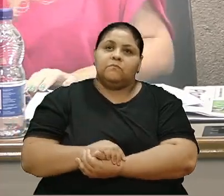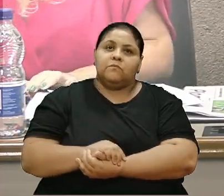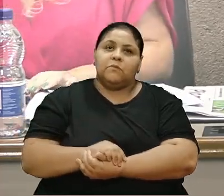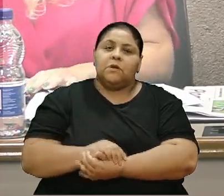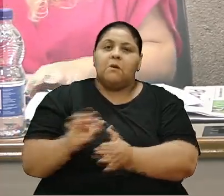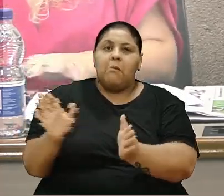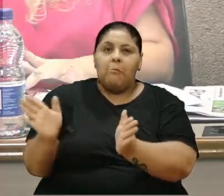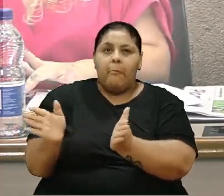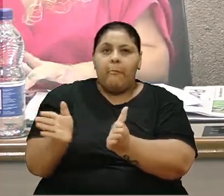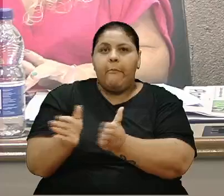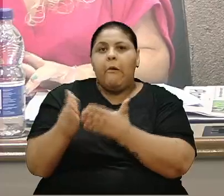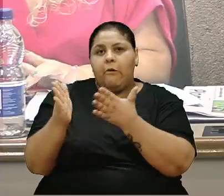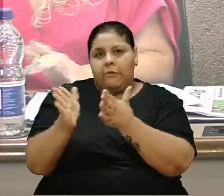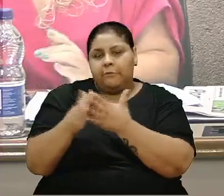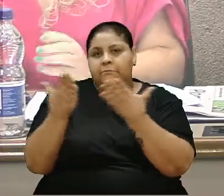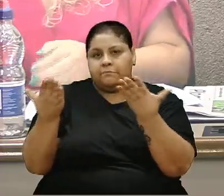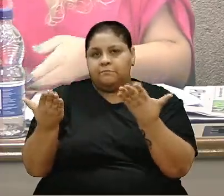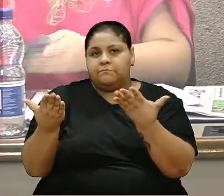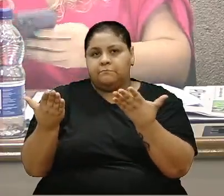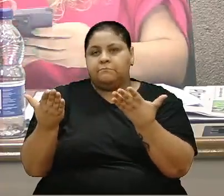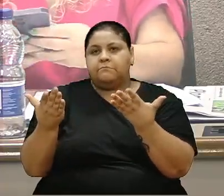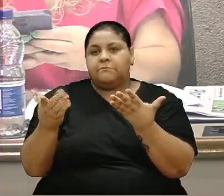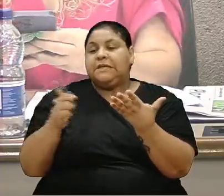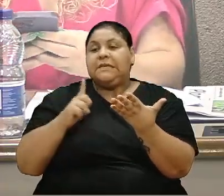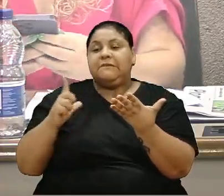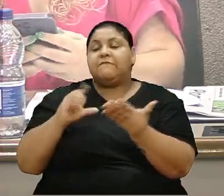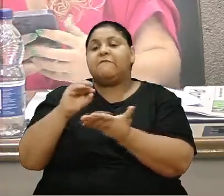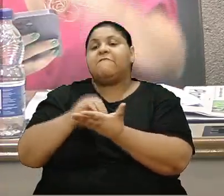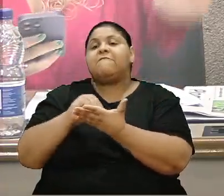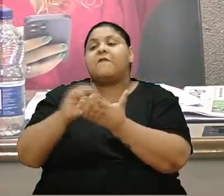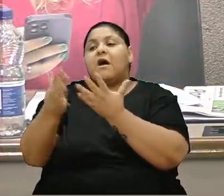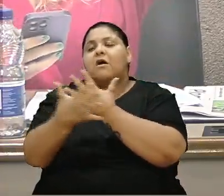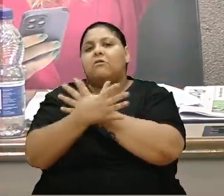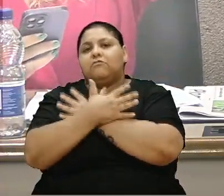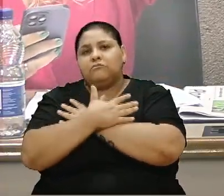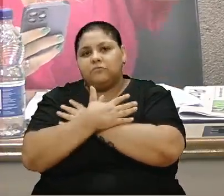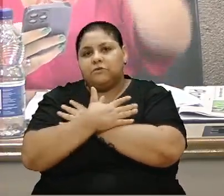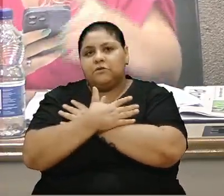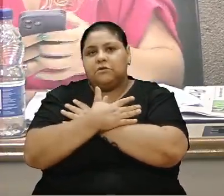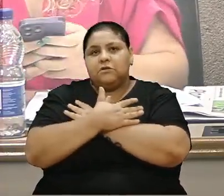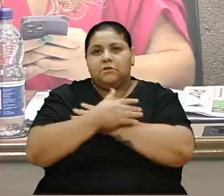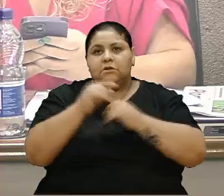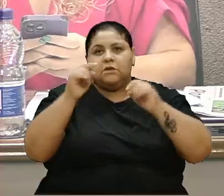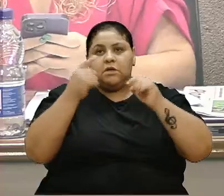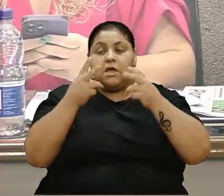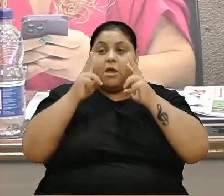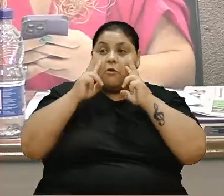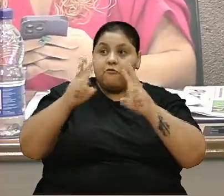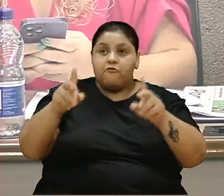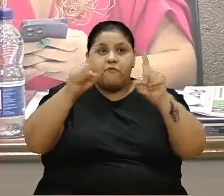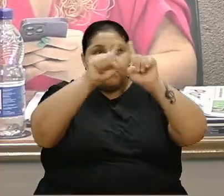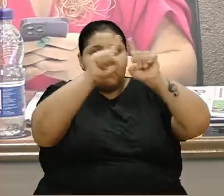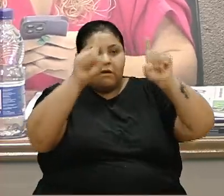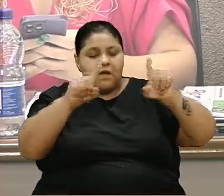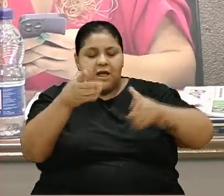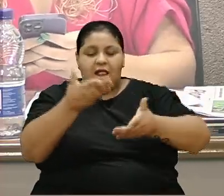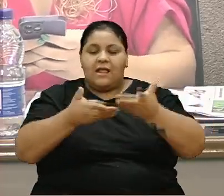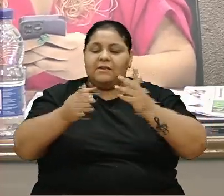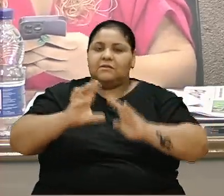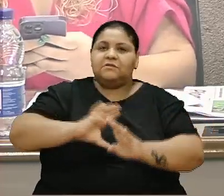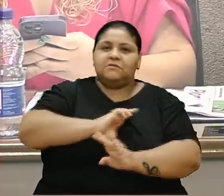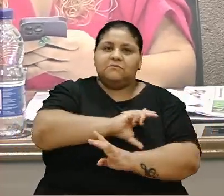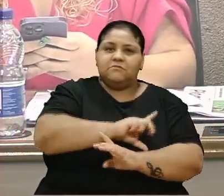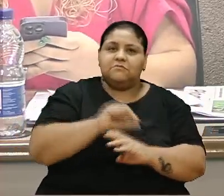carente desse acolhimento, e ao qual eu vi aqueles atendentes naquela casa ontem, atendendo com amor,